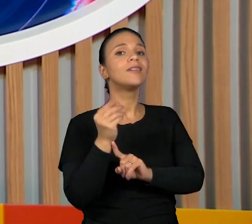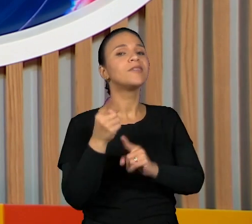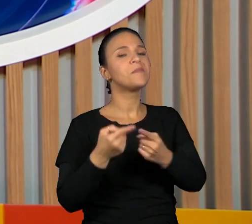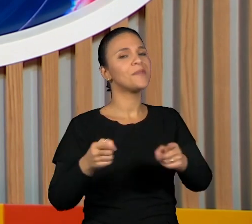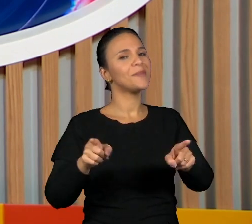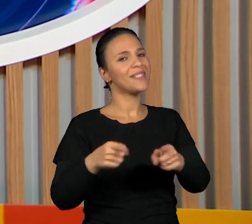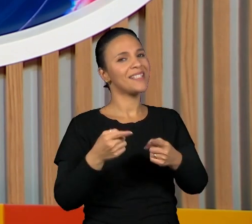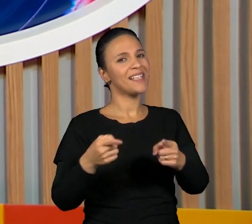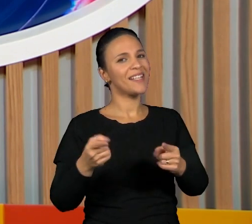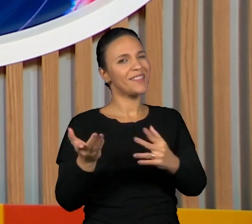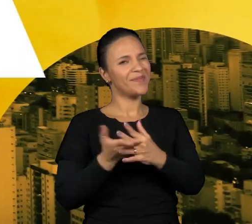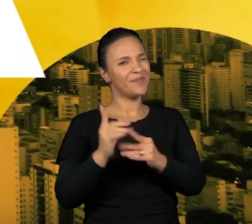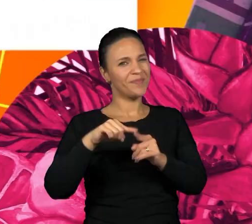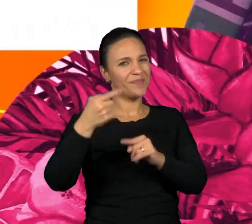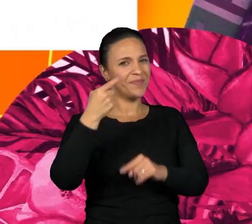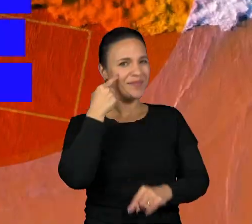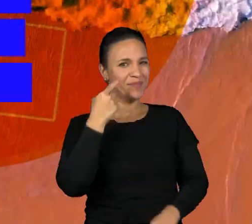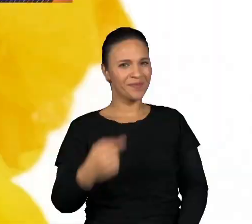música. Até já!